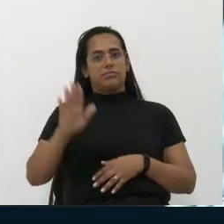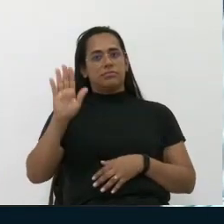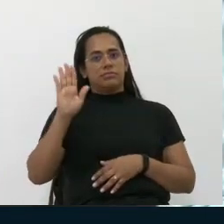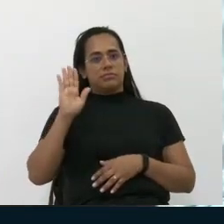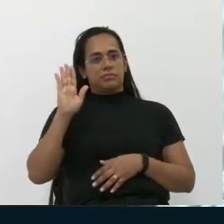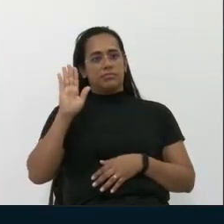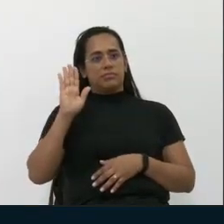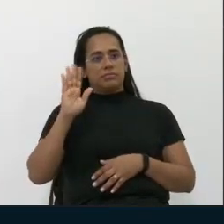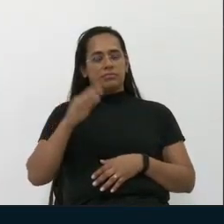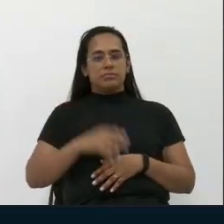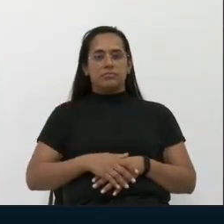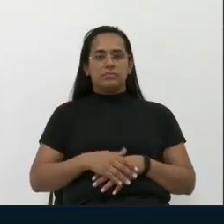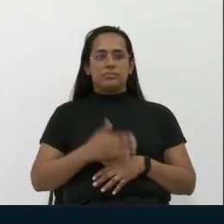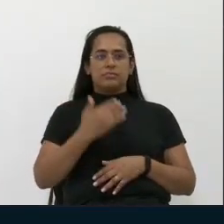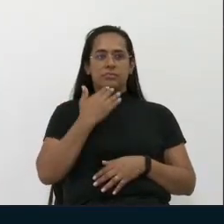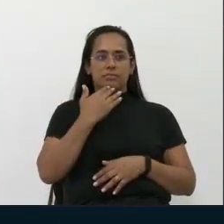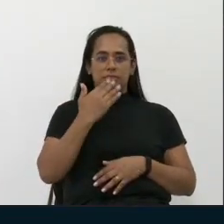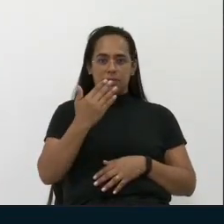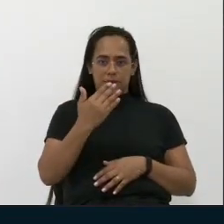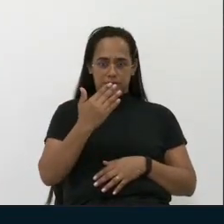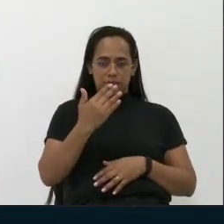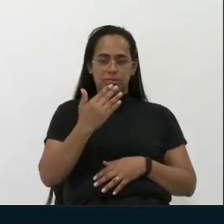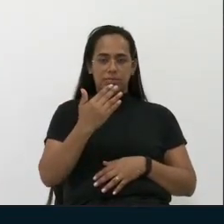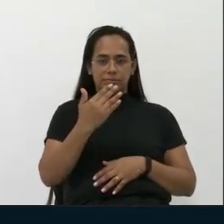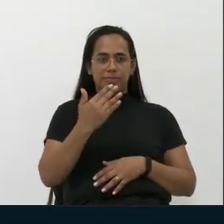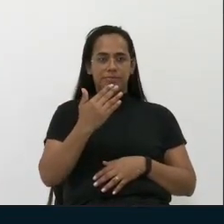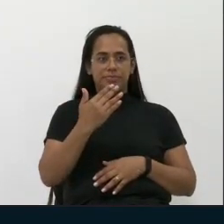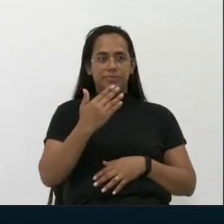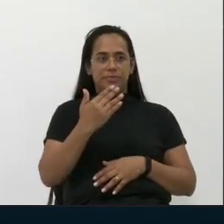Souza. Solicito que encaminhe ao gabinete deste vereador